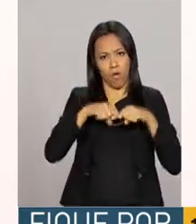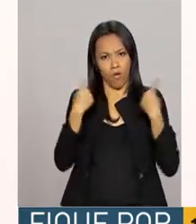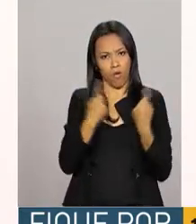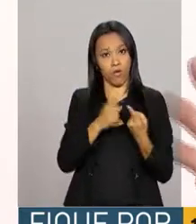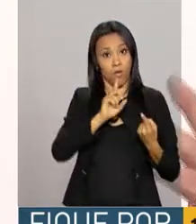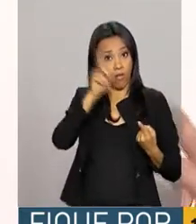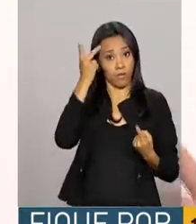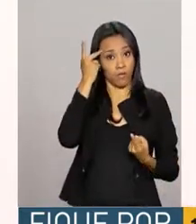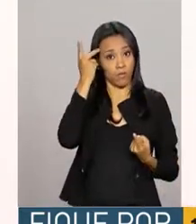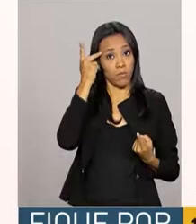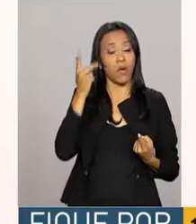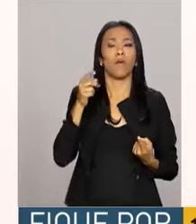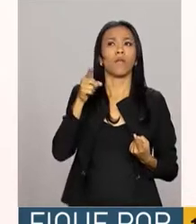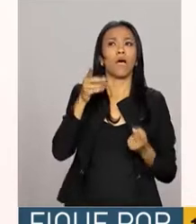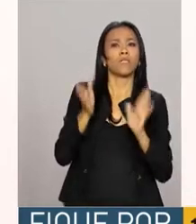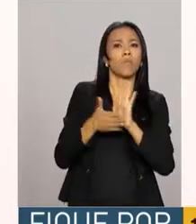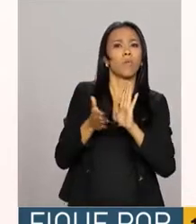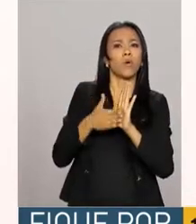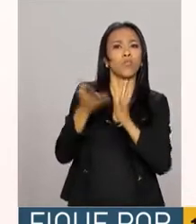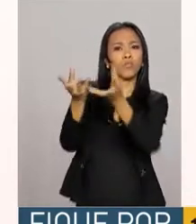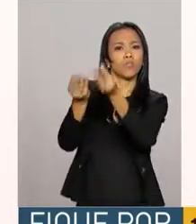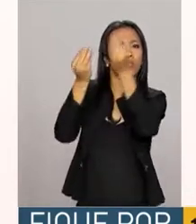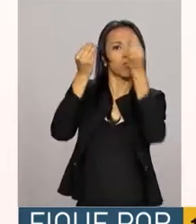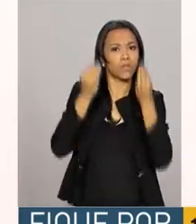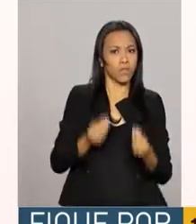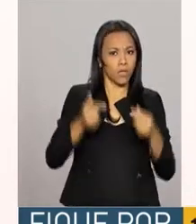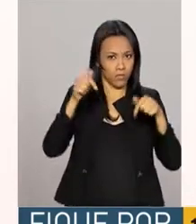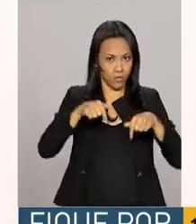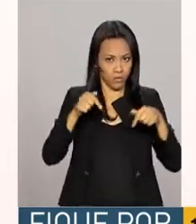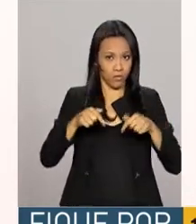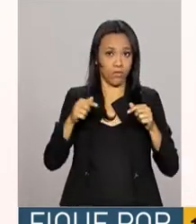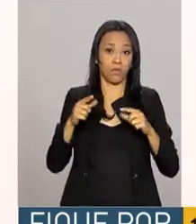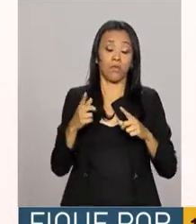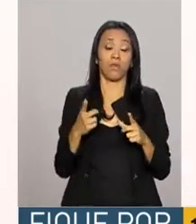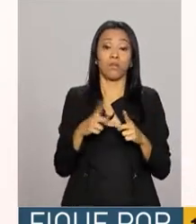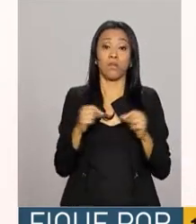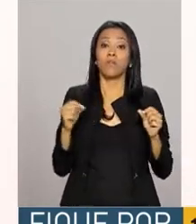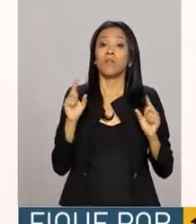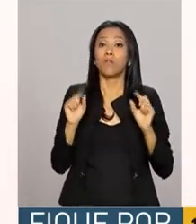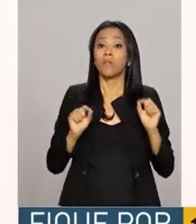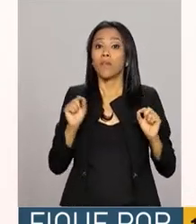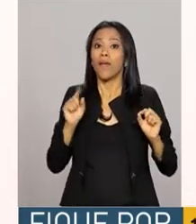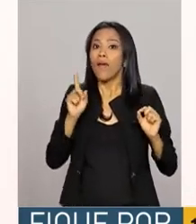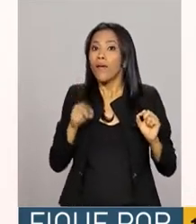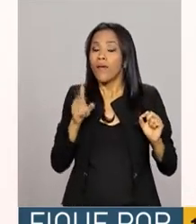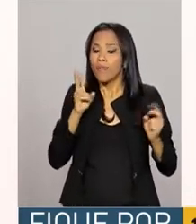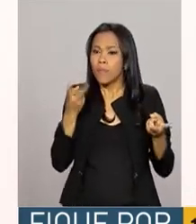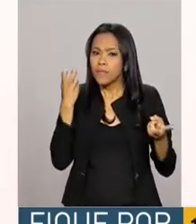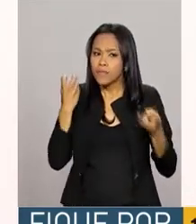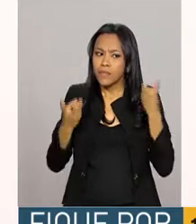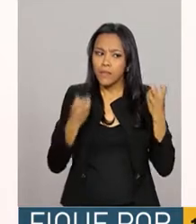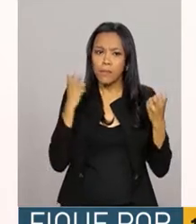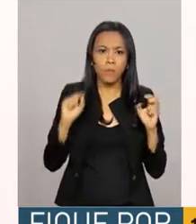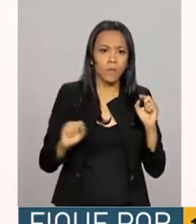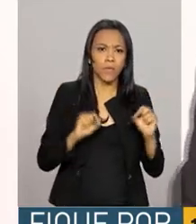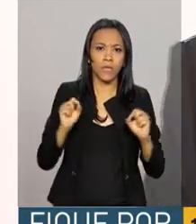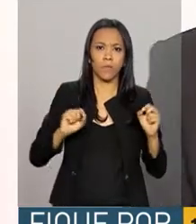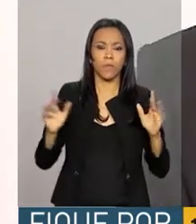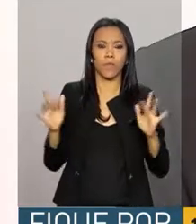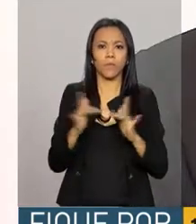trouxeram as propostas ao governo eu diria interessante veja como há uma interação uma integração entre a